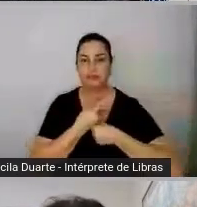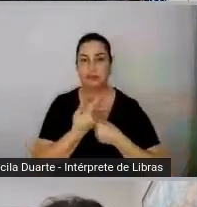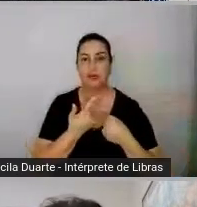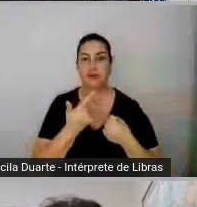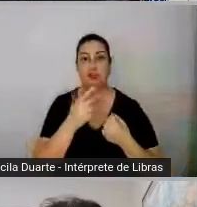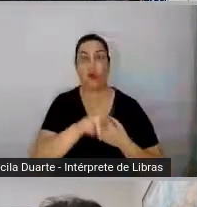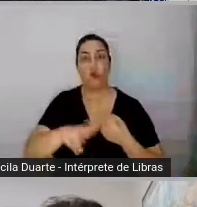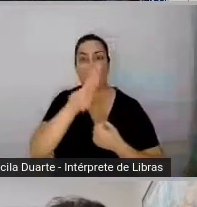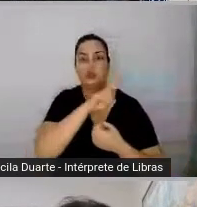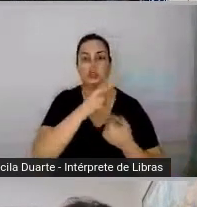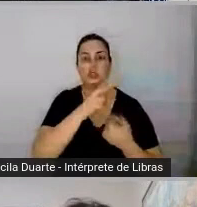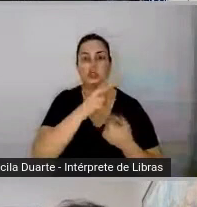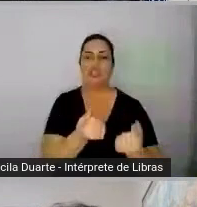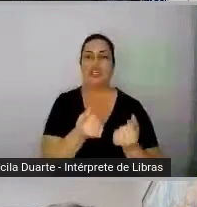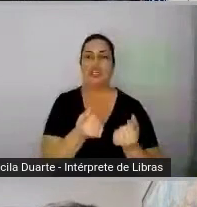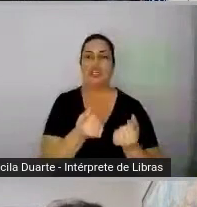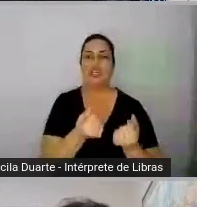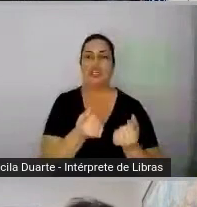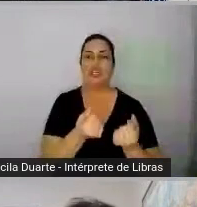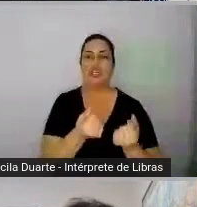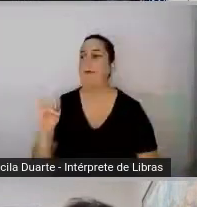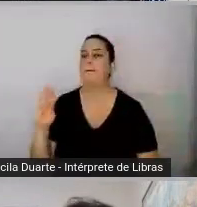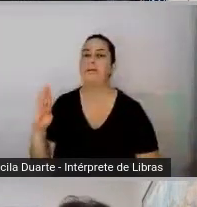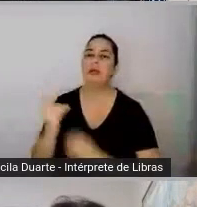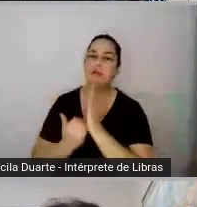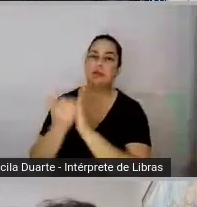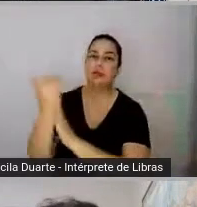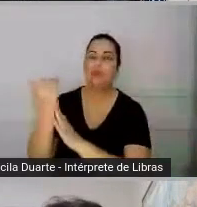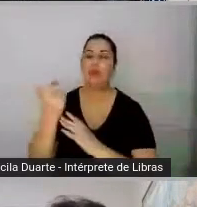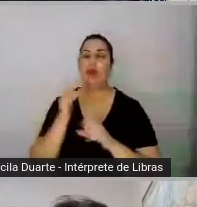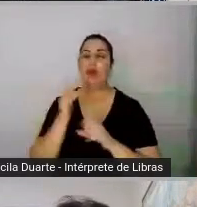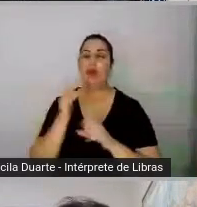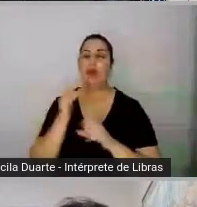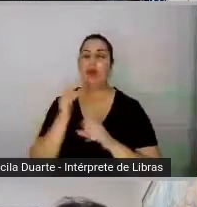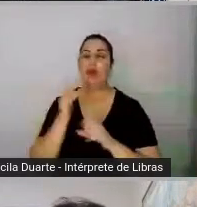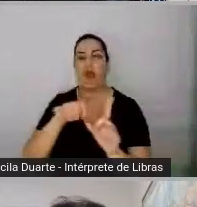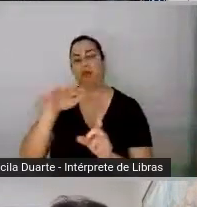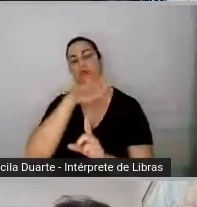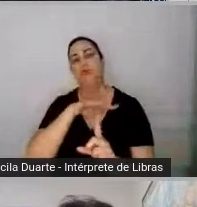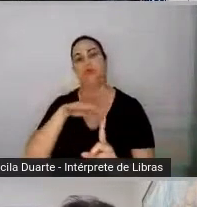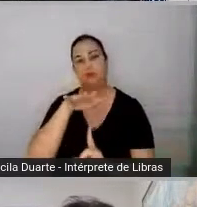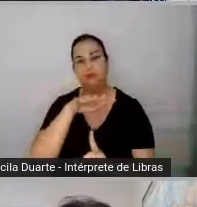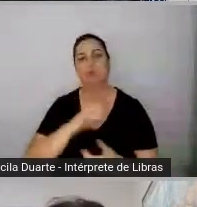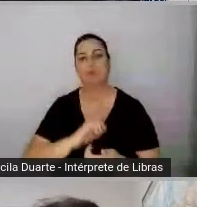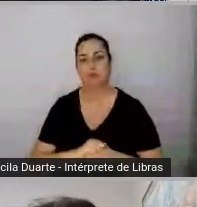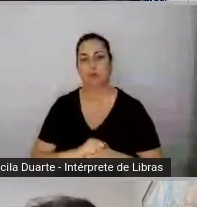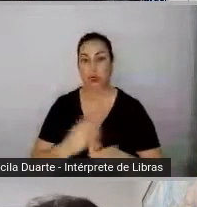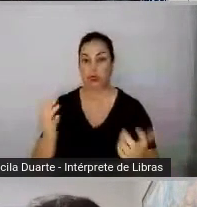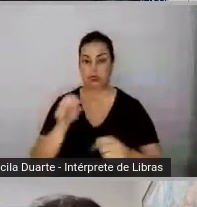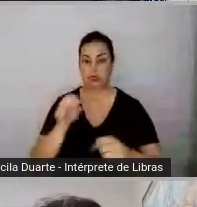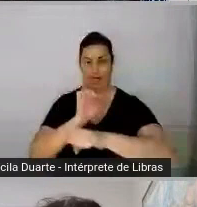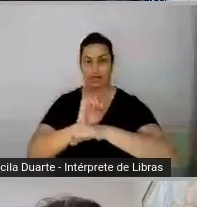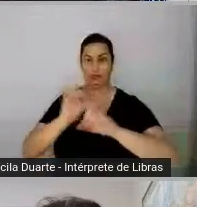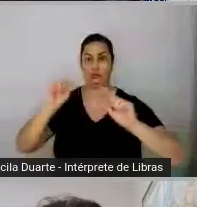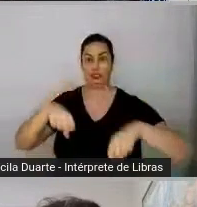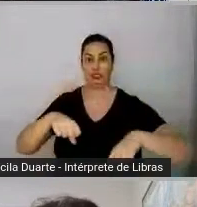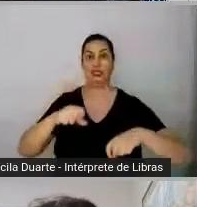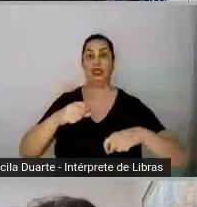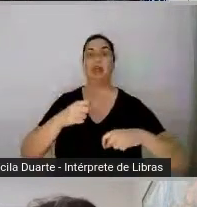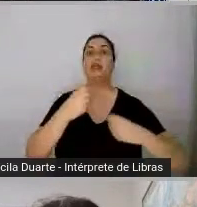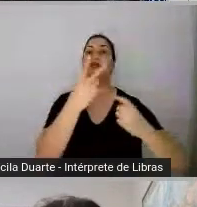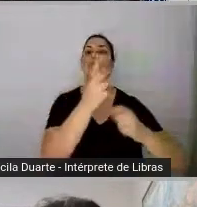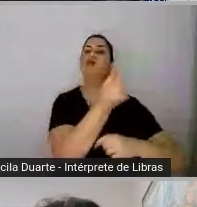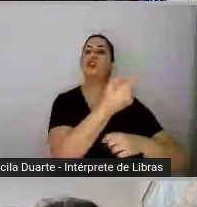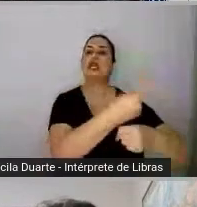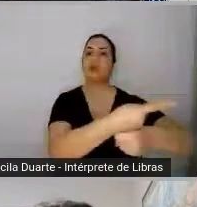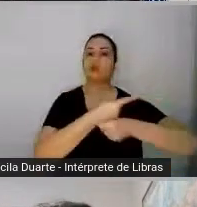mais receita do Estado pega mais empréstimo, investe de novo, ou seja, é a rolagem do desenvolvimento.